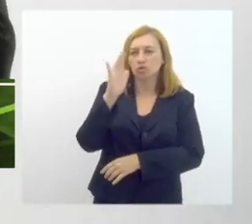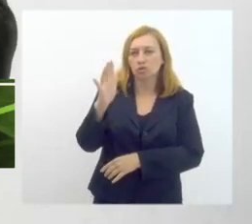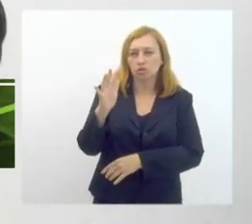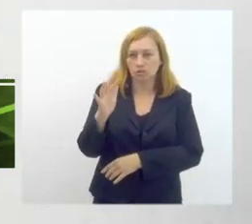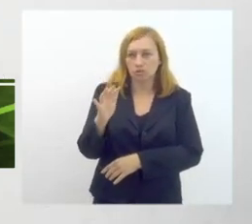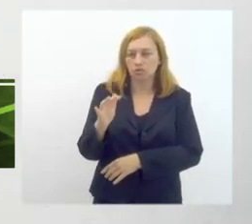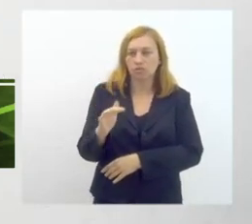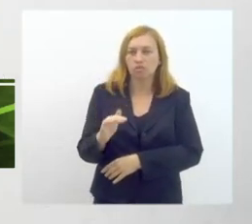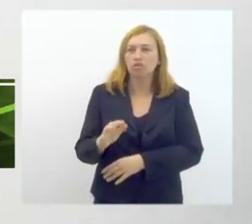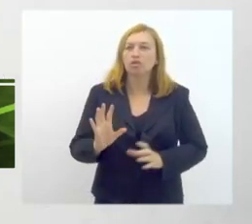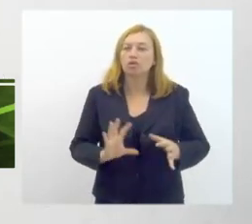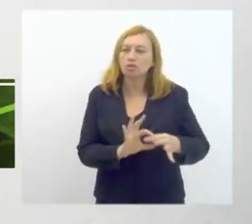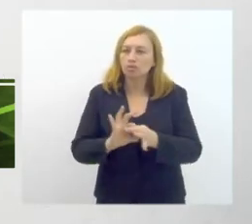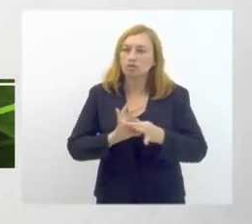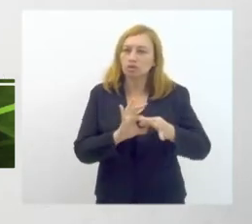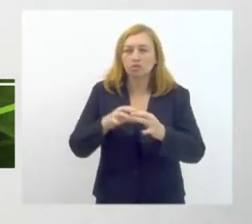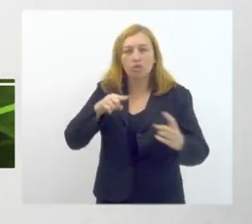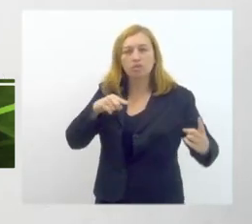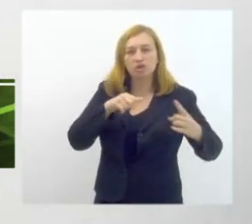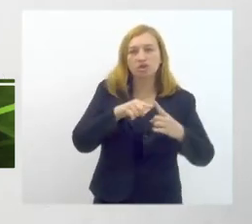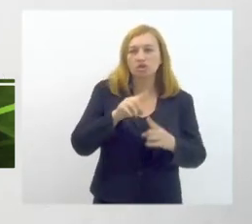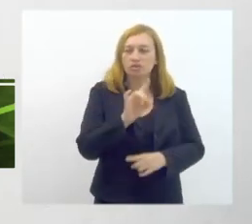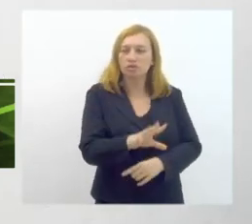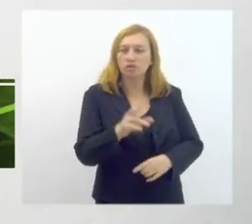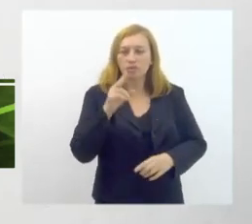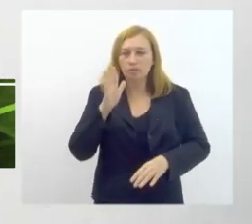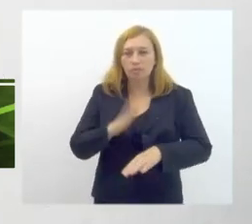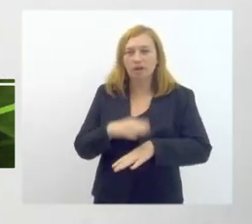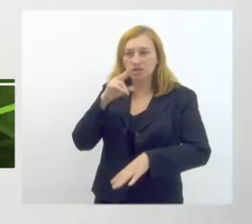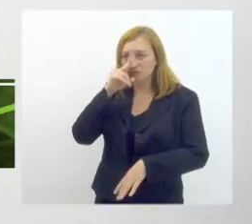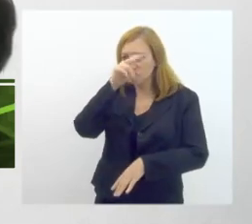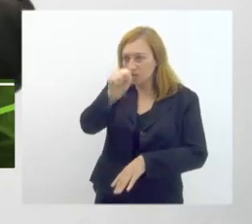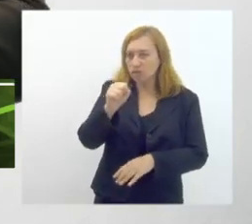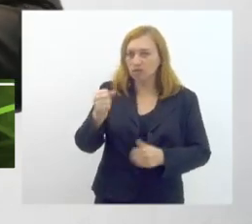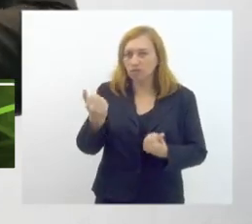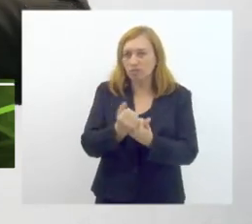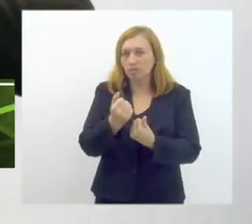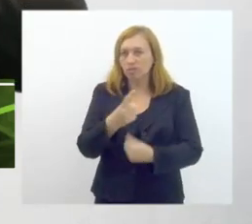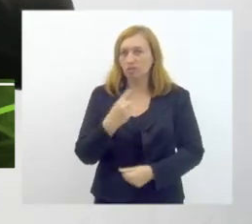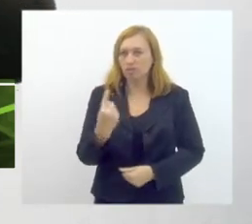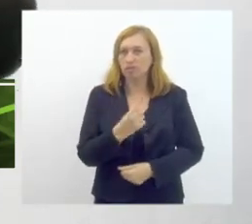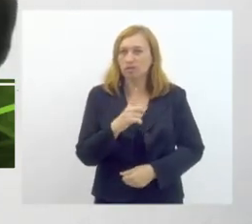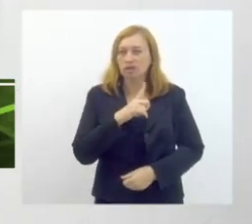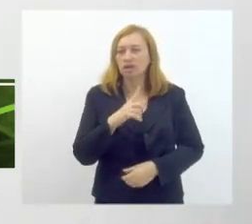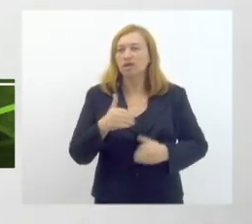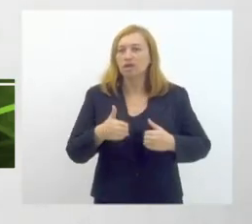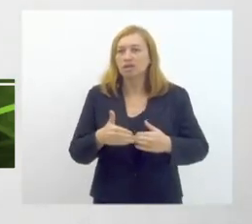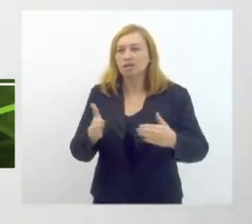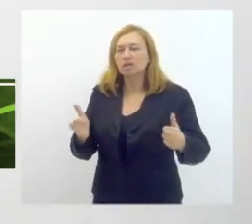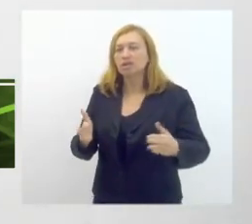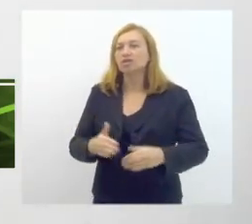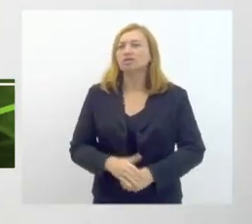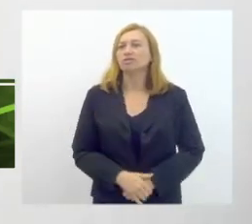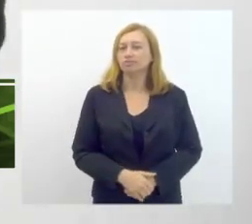esperança. Unidos com o mesmo objetivo, seremos mais fortes e conte conosco.